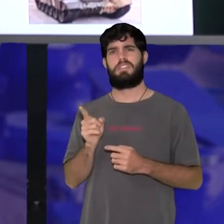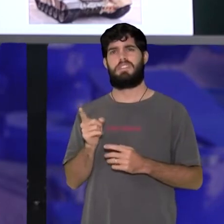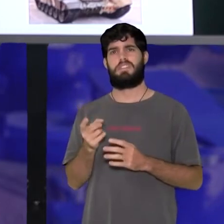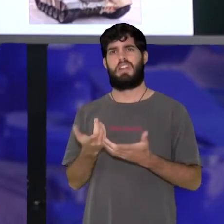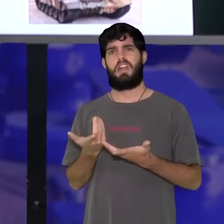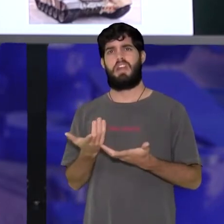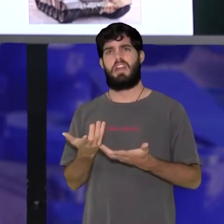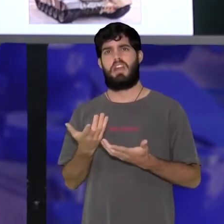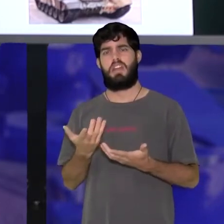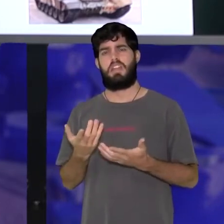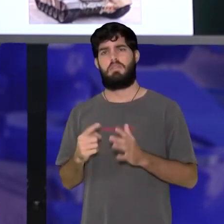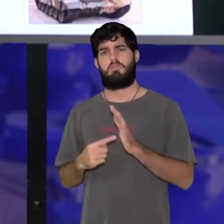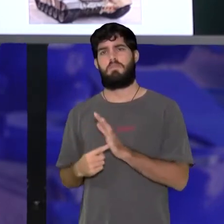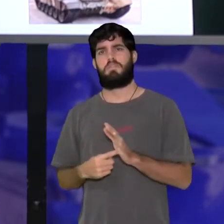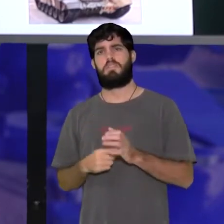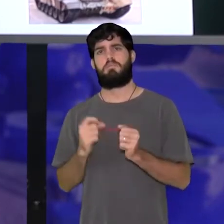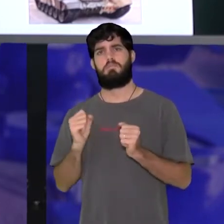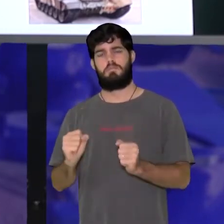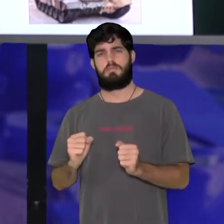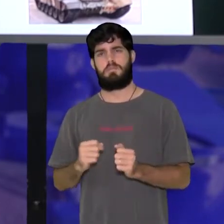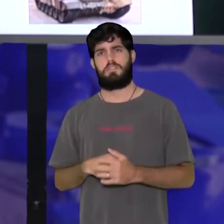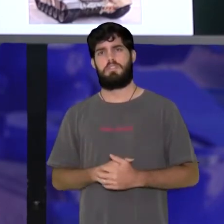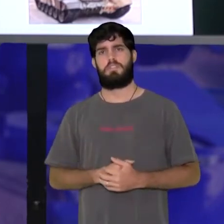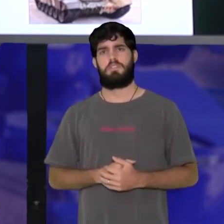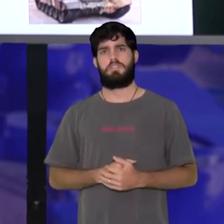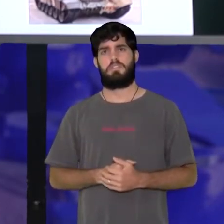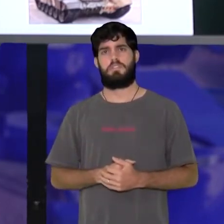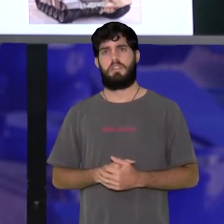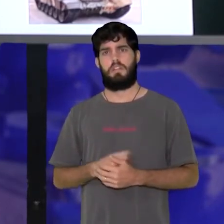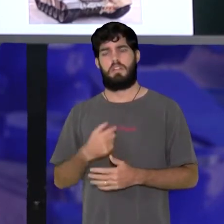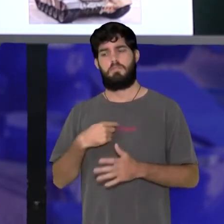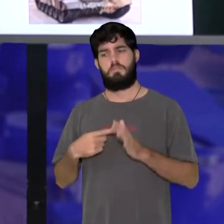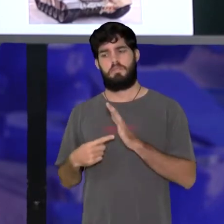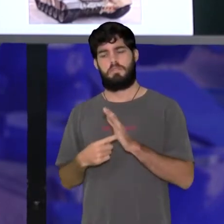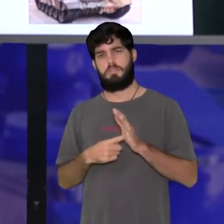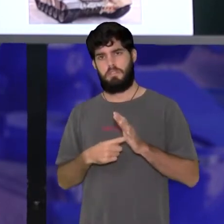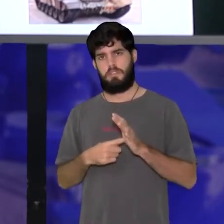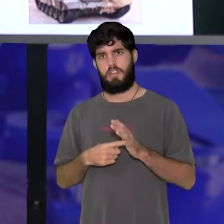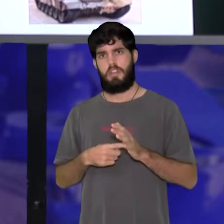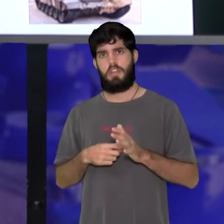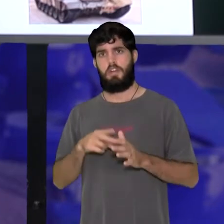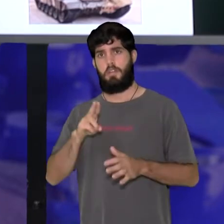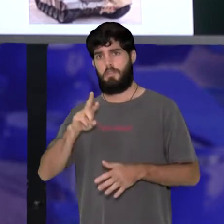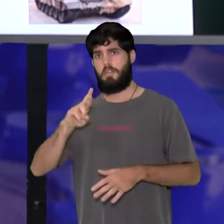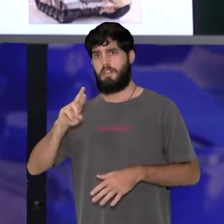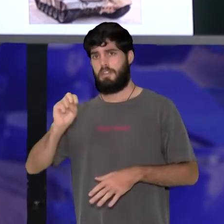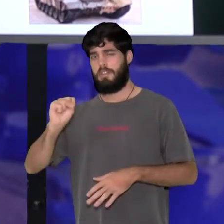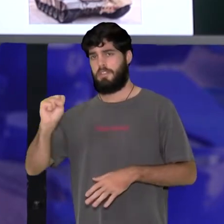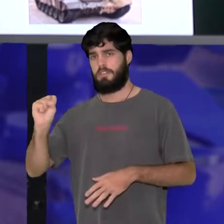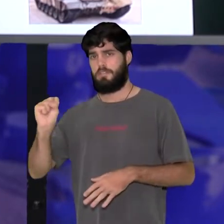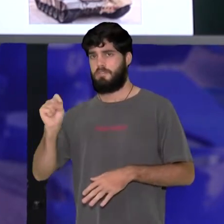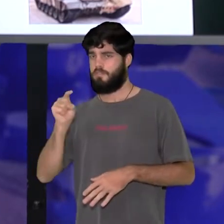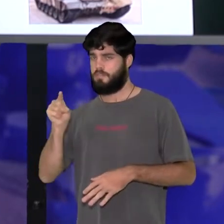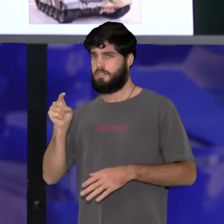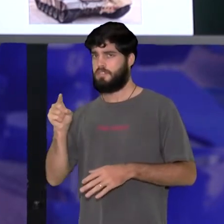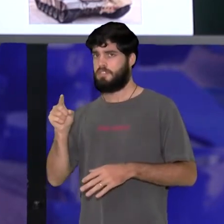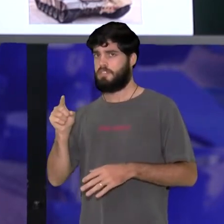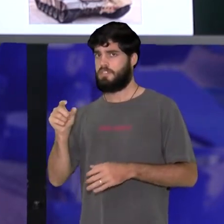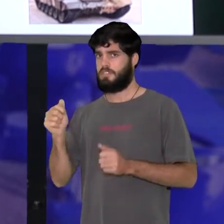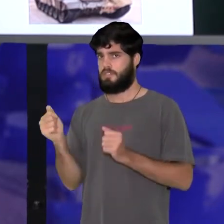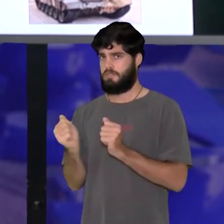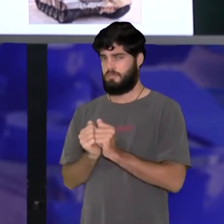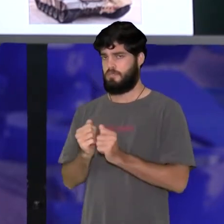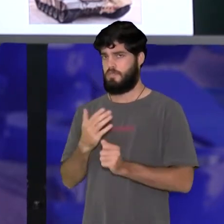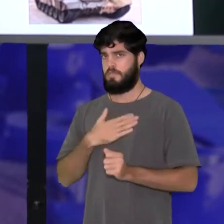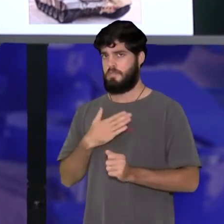o poder que eles têm, não? Será que eles não estão querendo dizer para a União Soviética, olha, vocês são nossos parceiros, mas